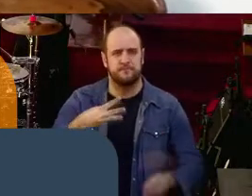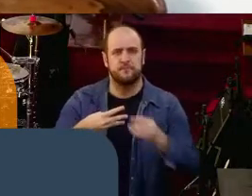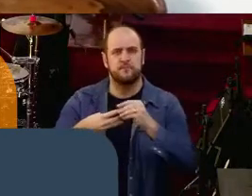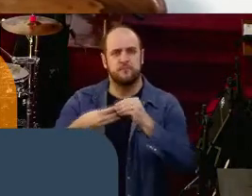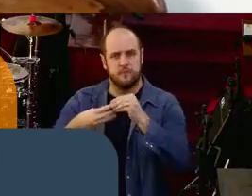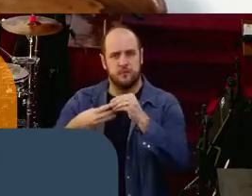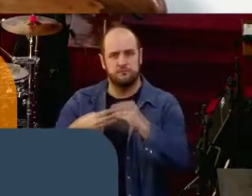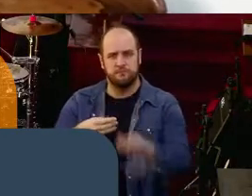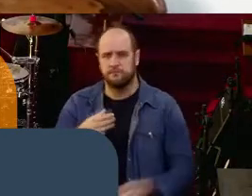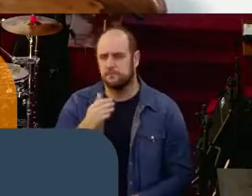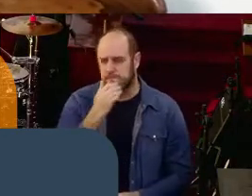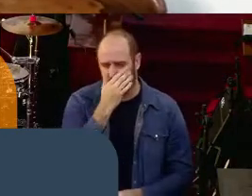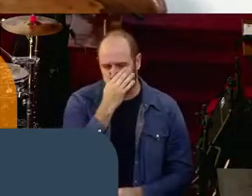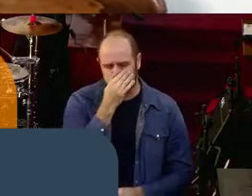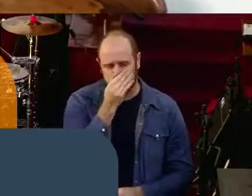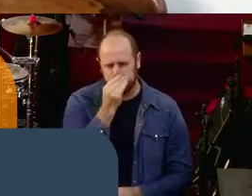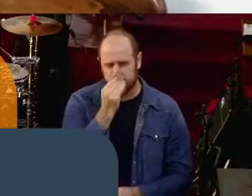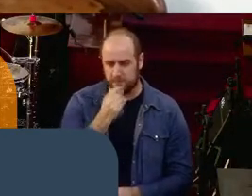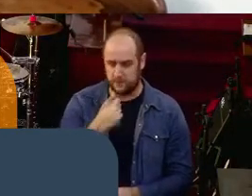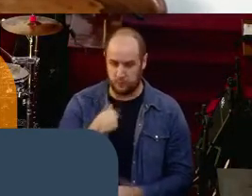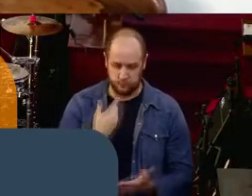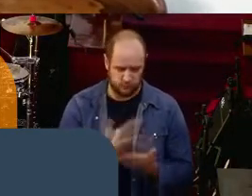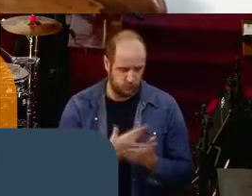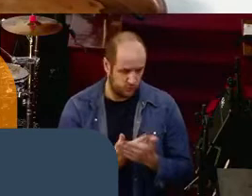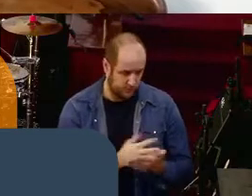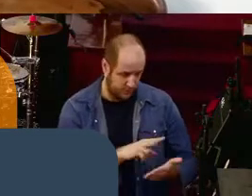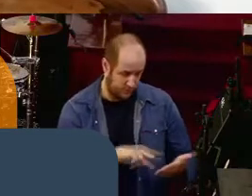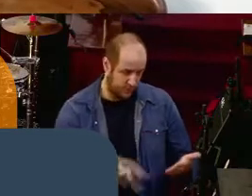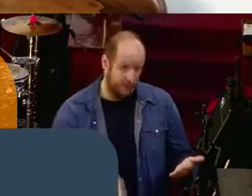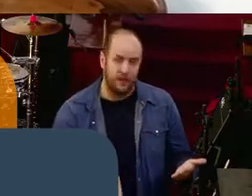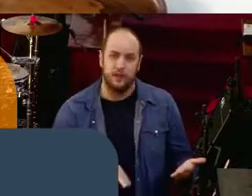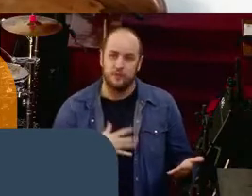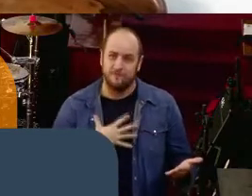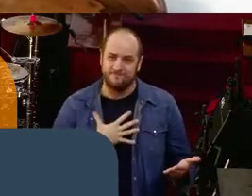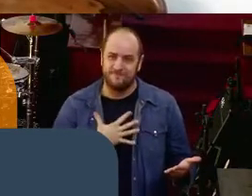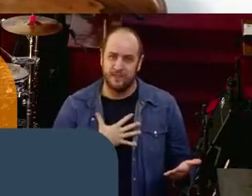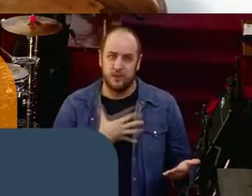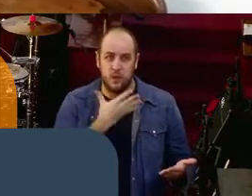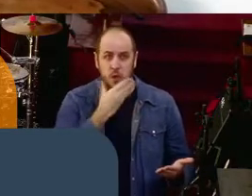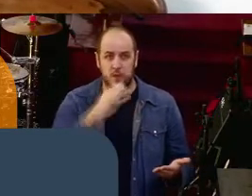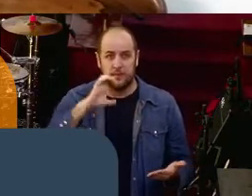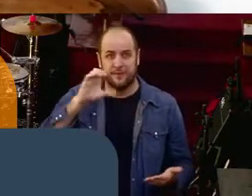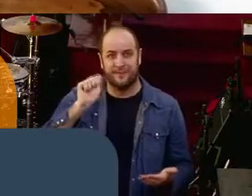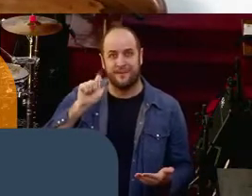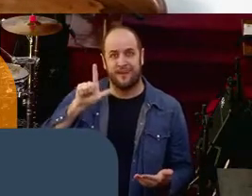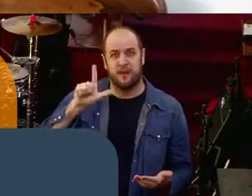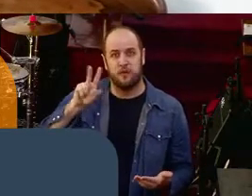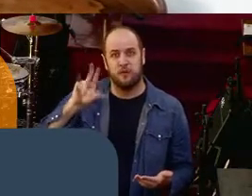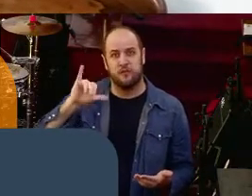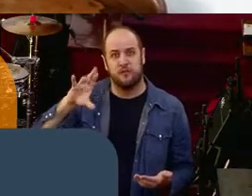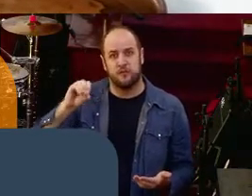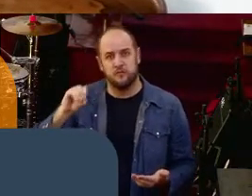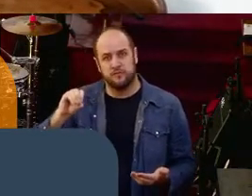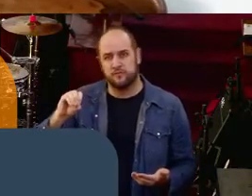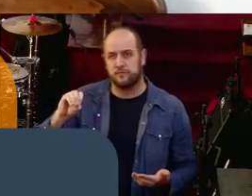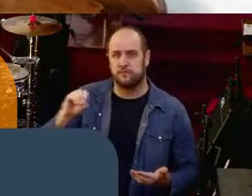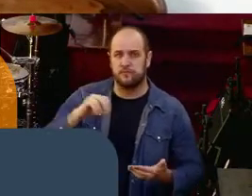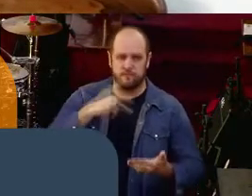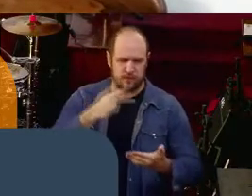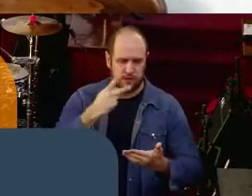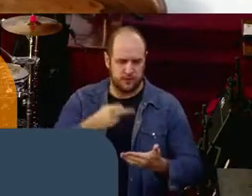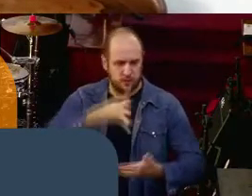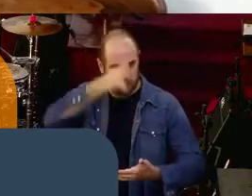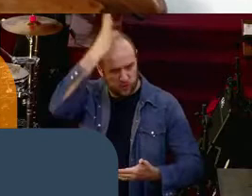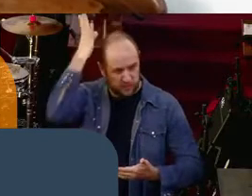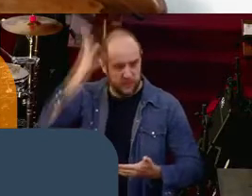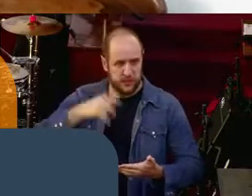delas, quem me mostrou, eu estudando aqui o texto, foi no comentário de Calvino, em Romanos 6, capítulo 4. Abra,